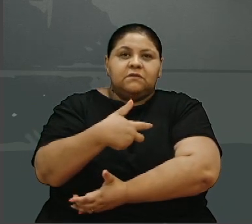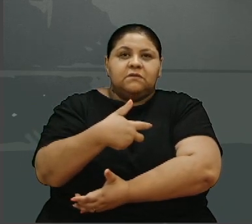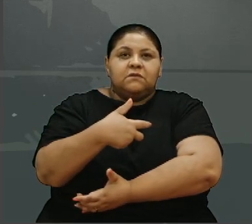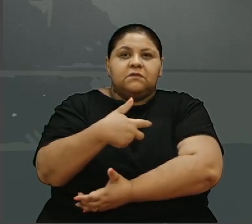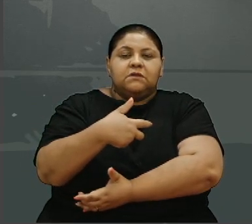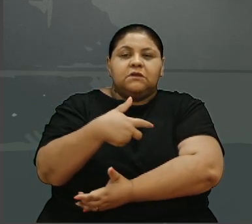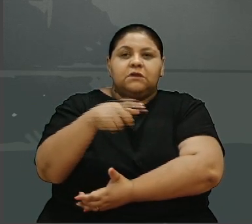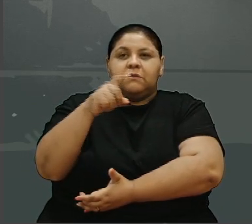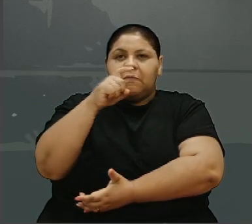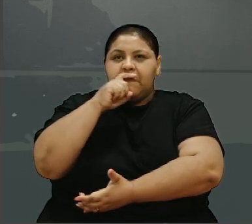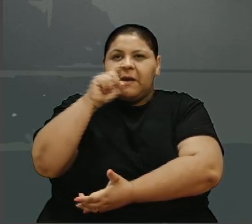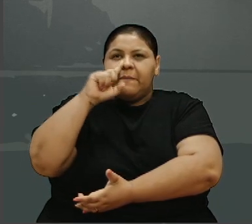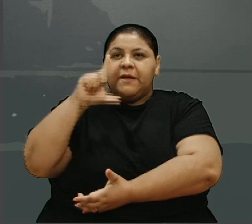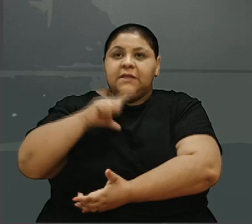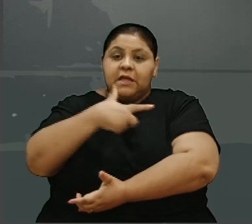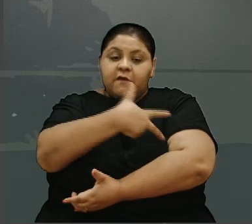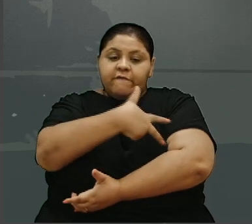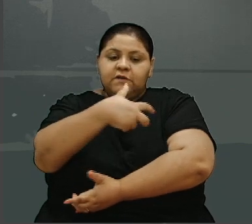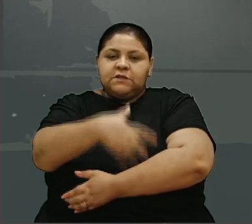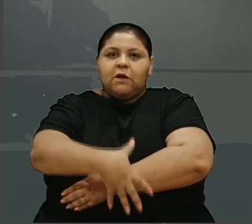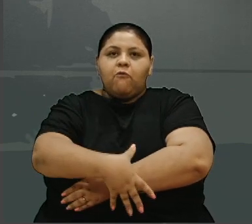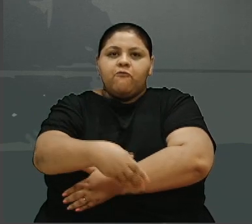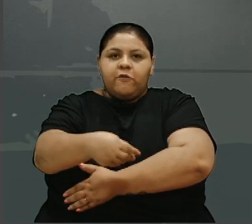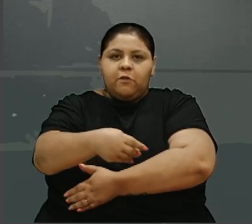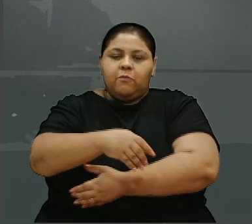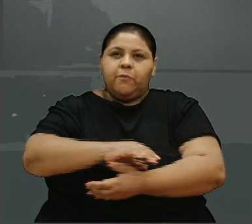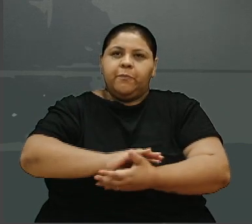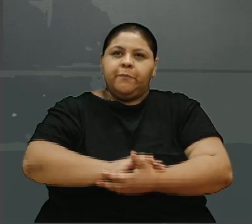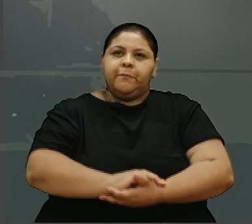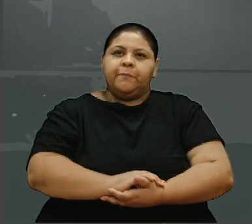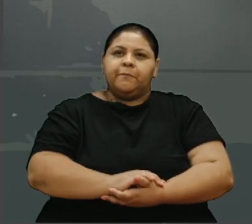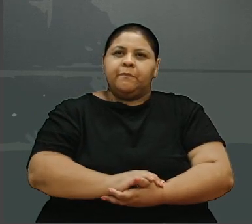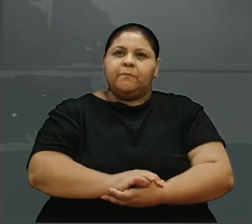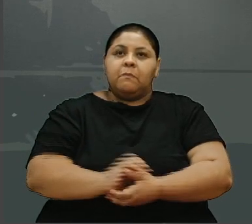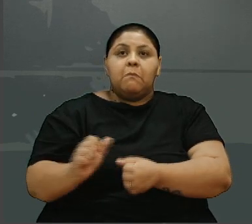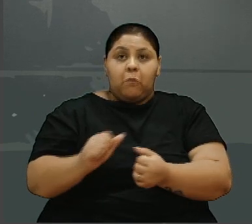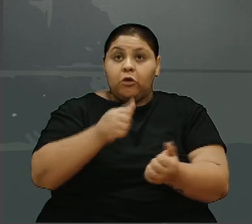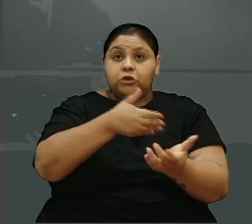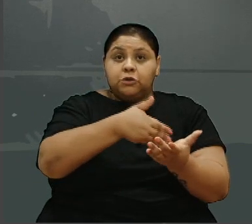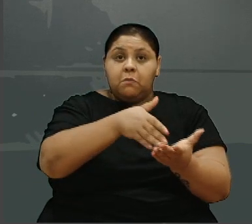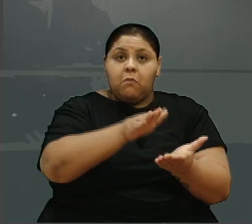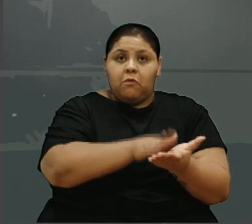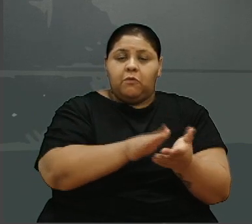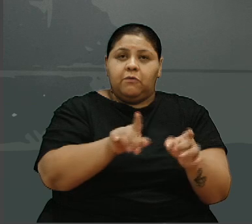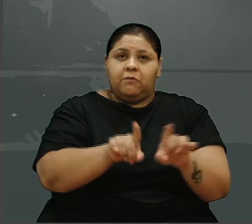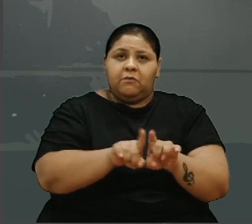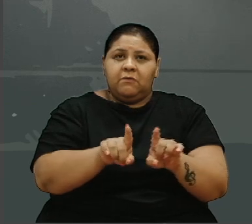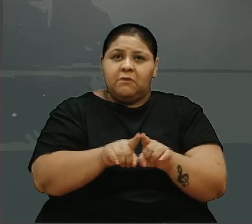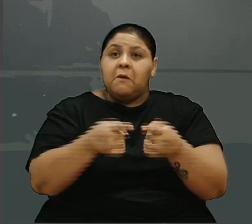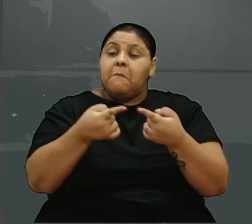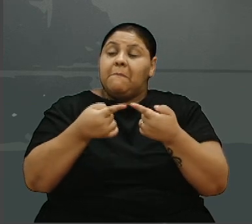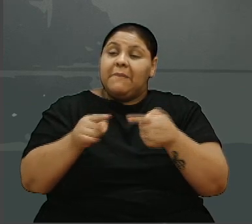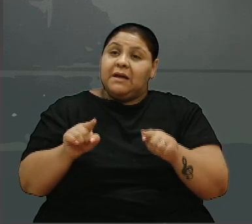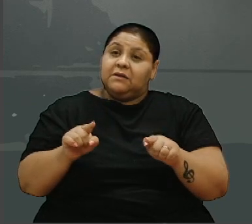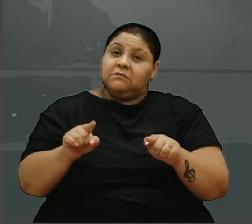vacinar os seus filhos. E passivo de multa. Mas se fosse